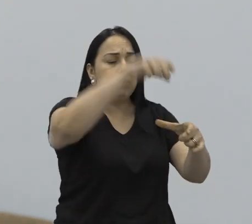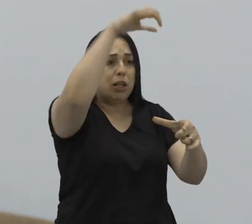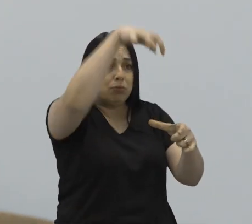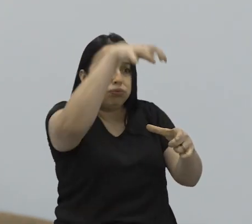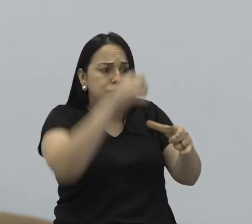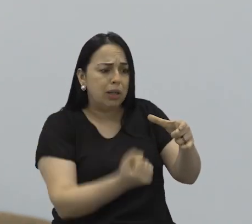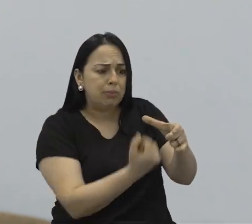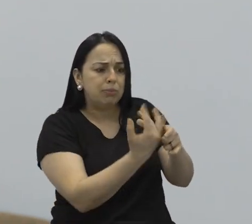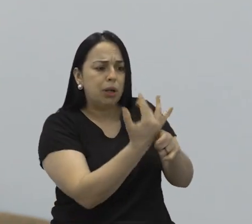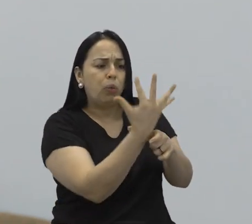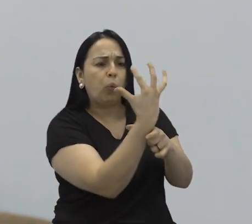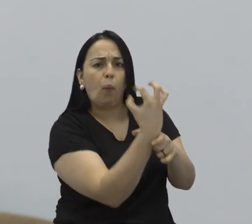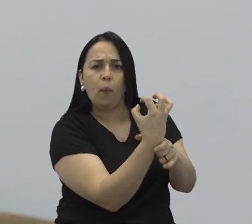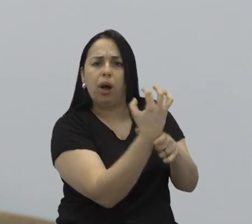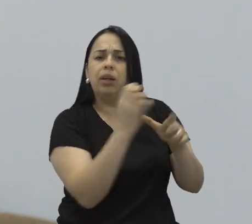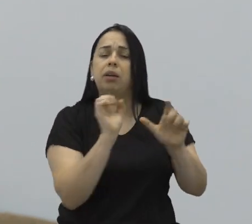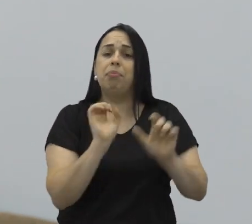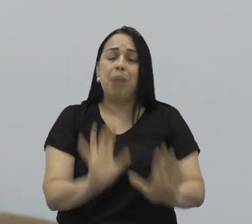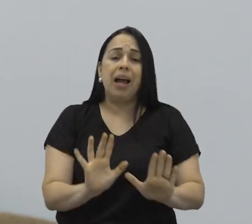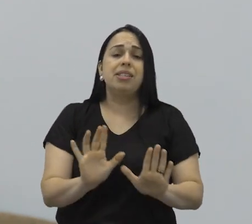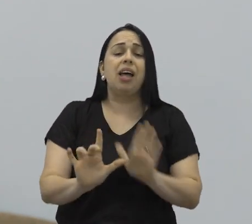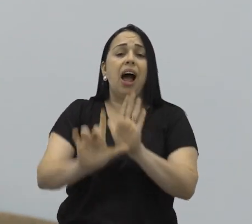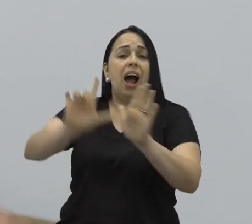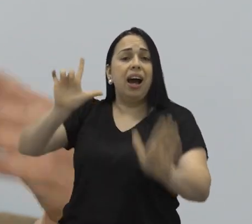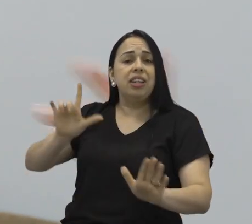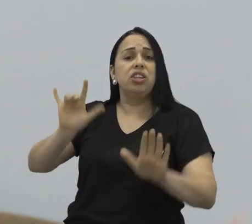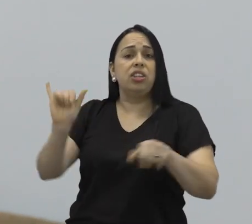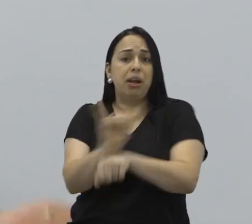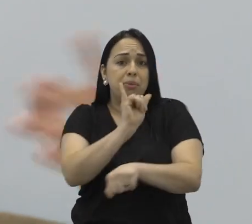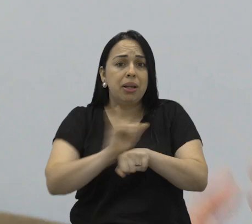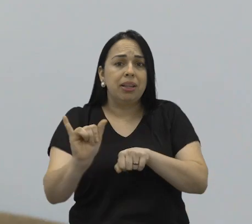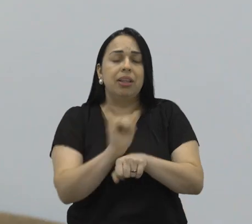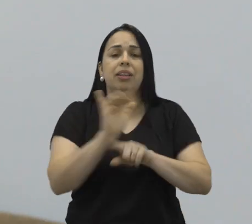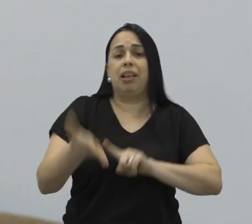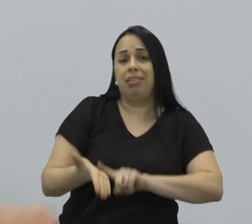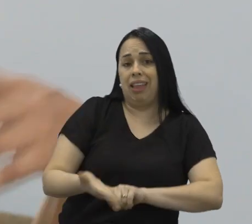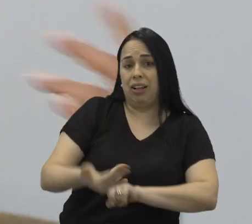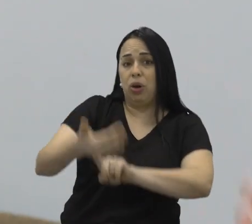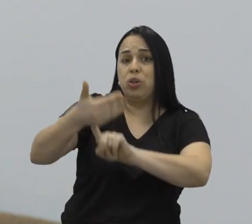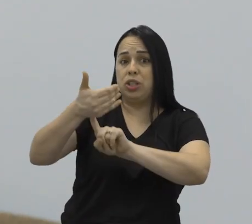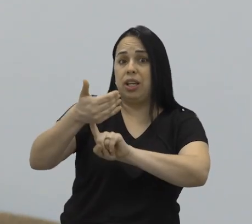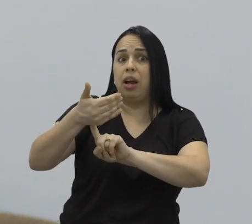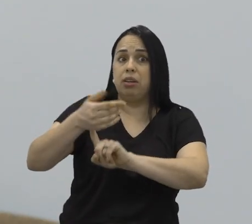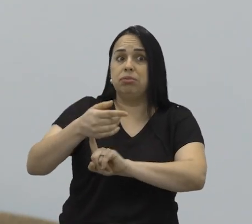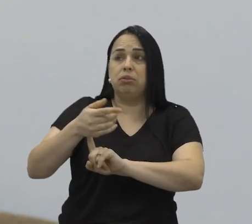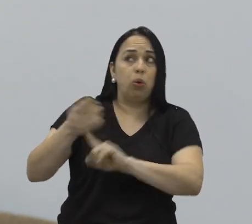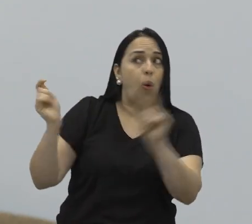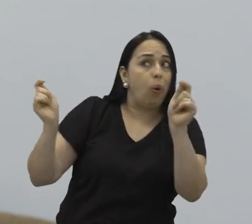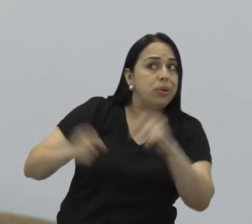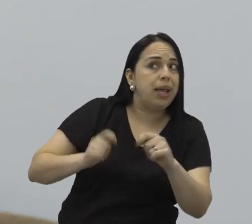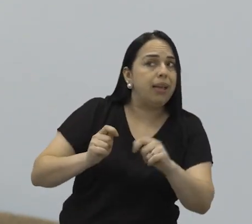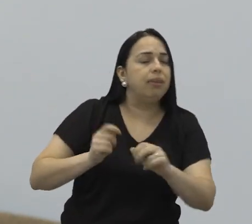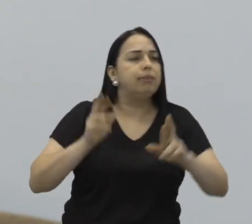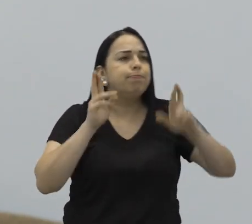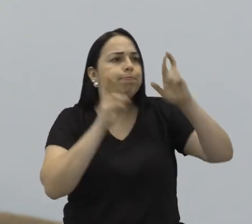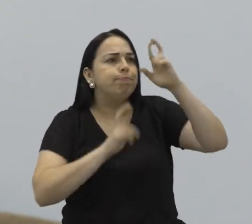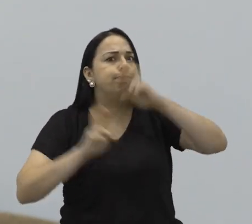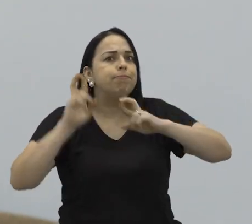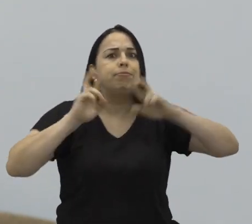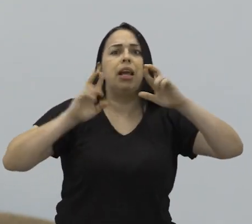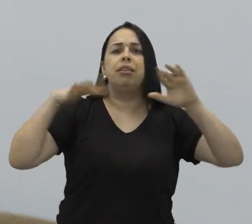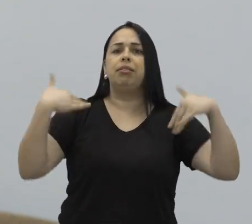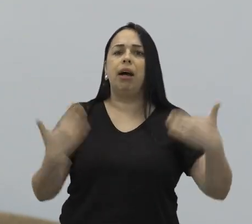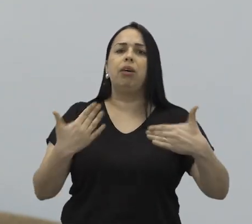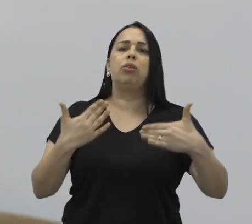Mas, se são previstas e pode ter, através da tecnologia, né, algo que se faça lá